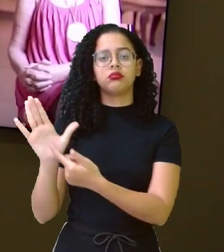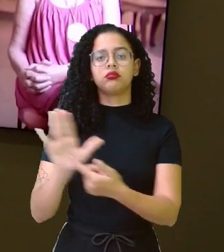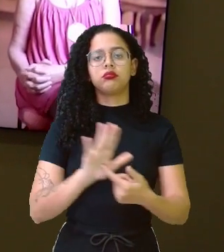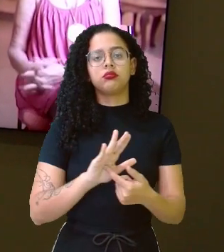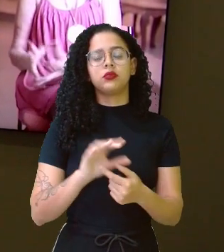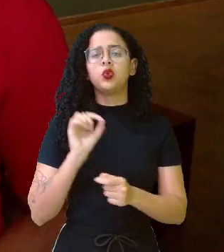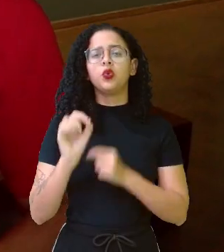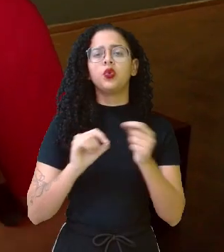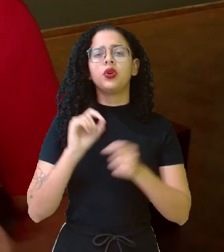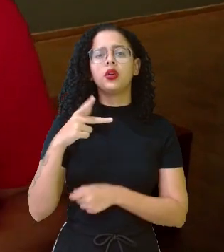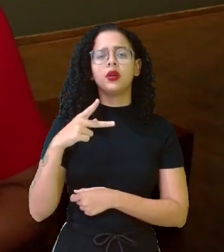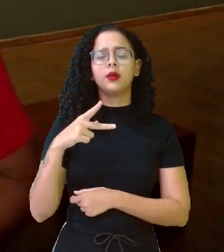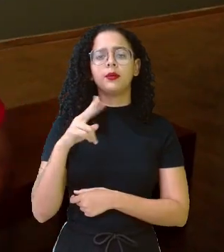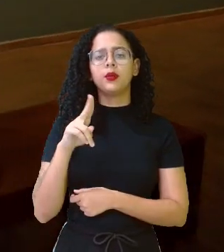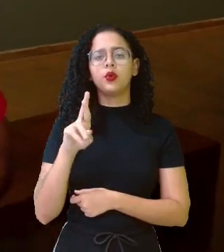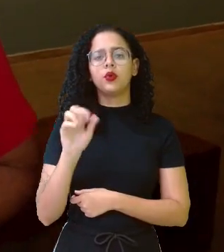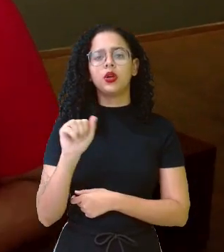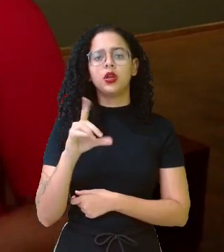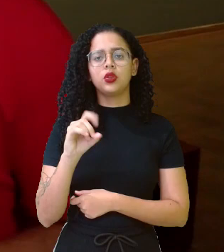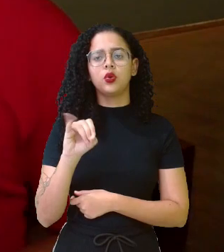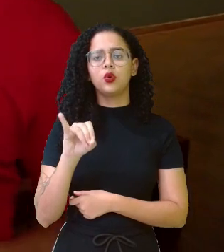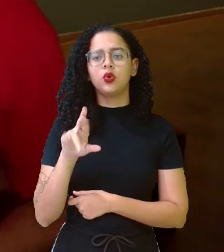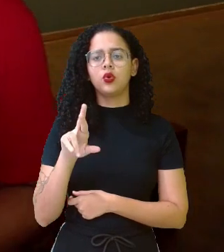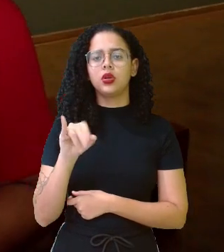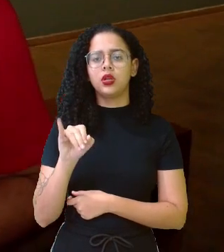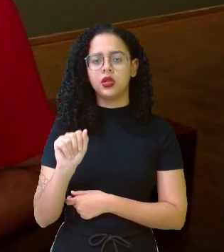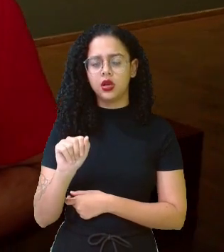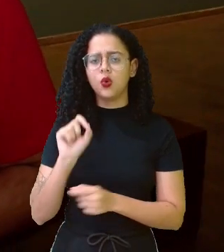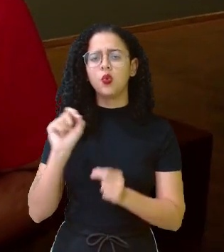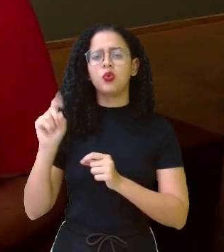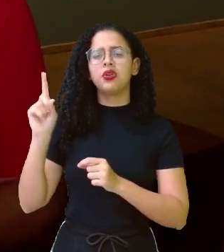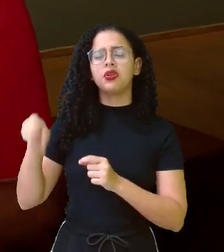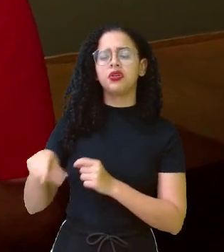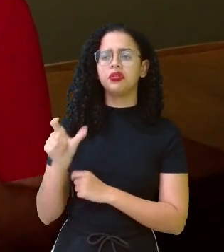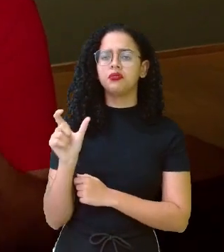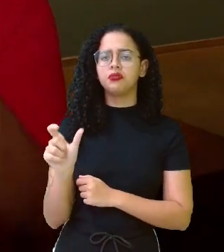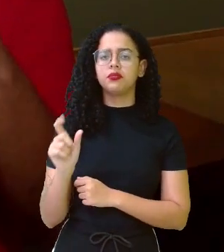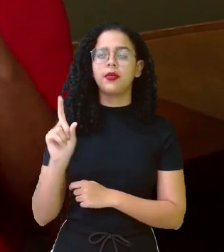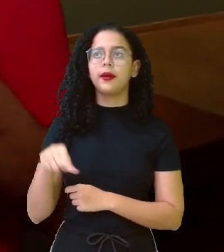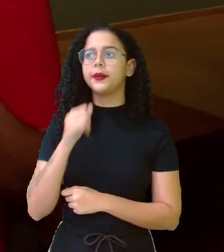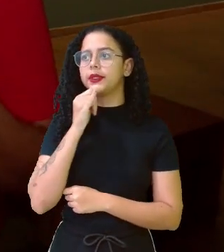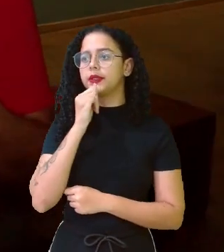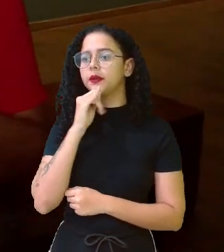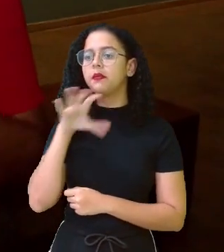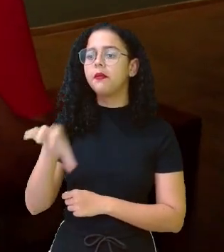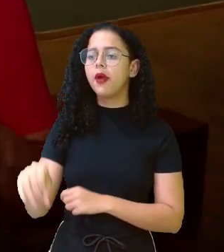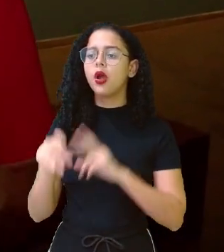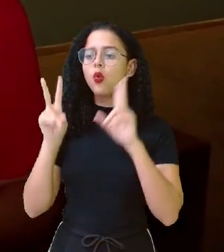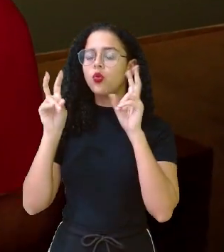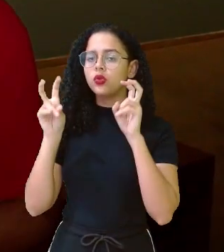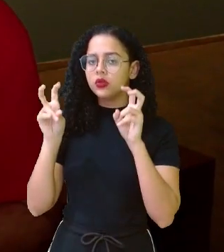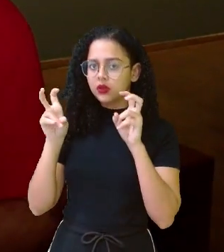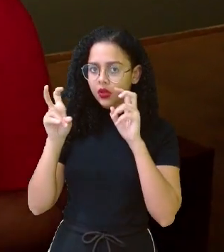é curadoria? Bom, a principal tarefa de um curador numa exposição é ele pegar o tema, que geralmente ele é escolhido